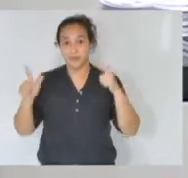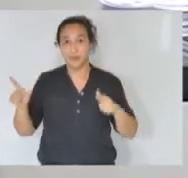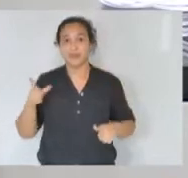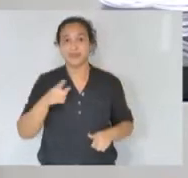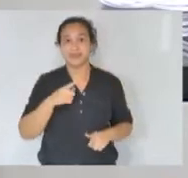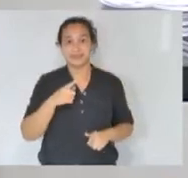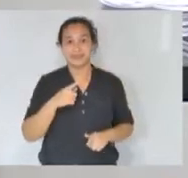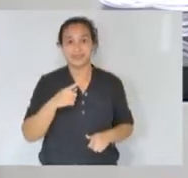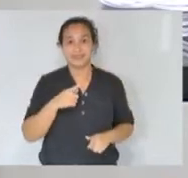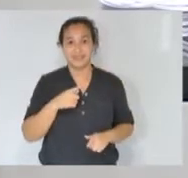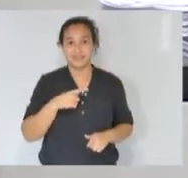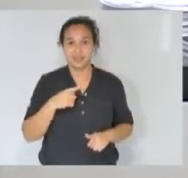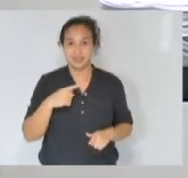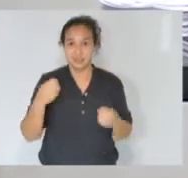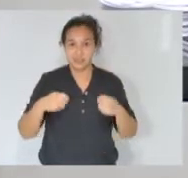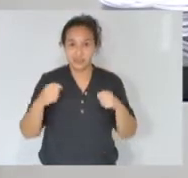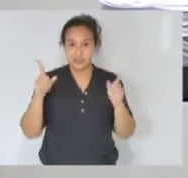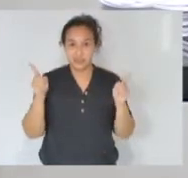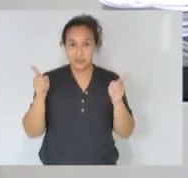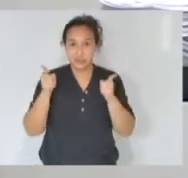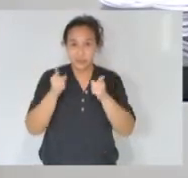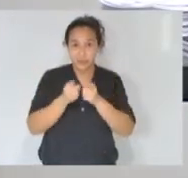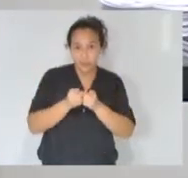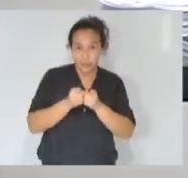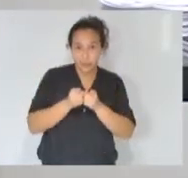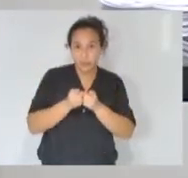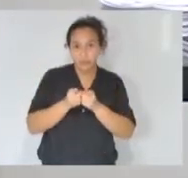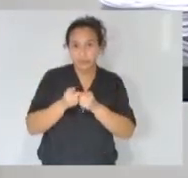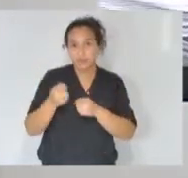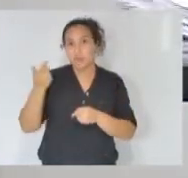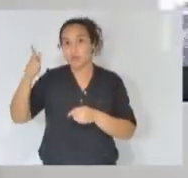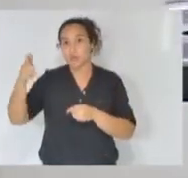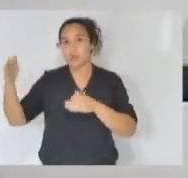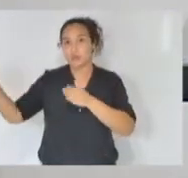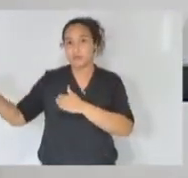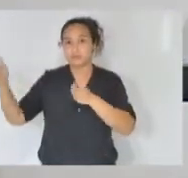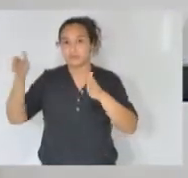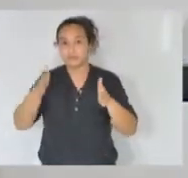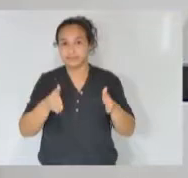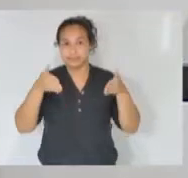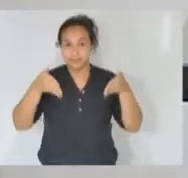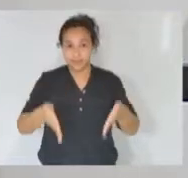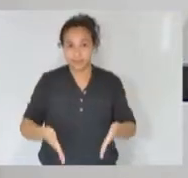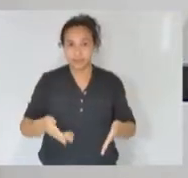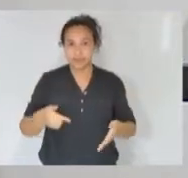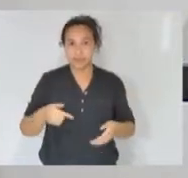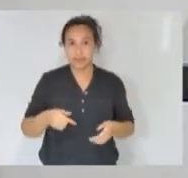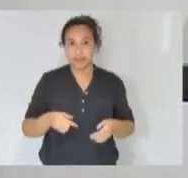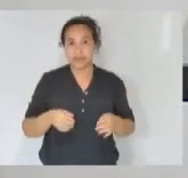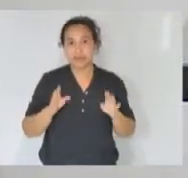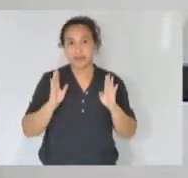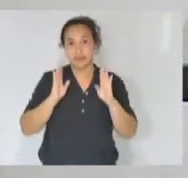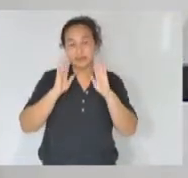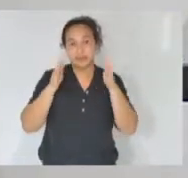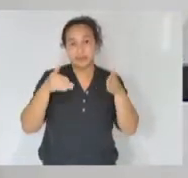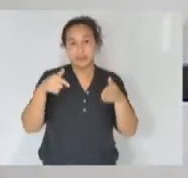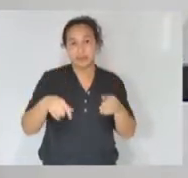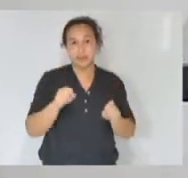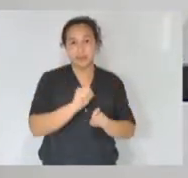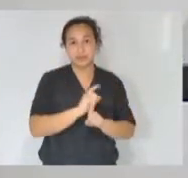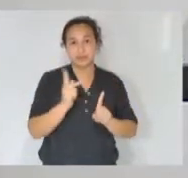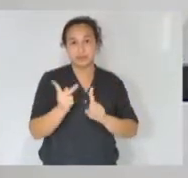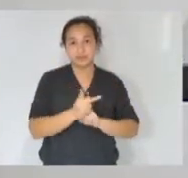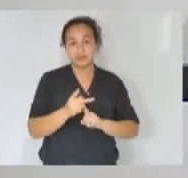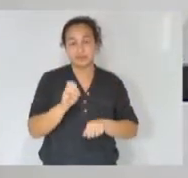elas têm que encolher para ceder espaço para essa que cresce mais. E eu me refiro à nossa Previdência Estadual.